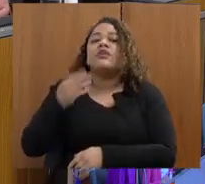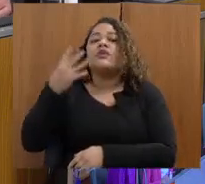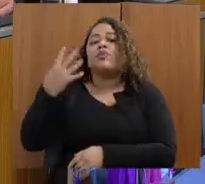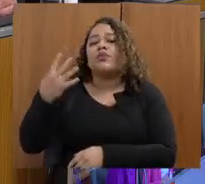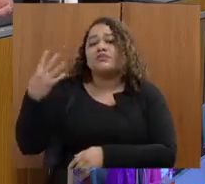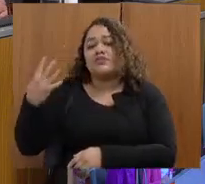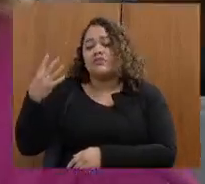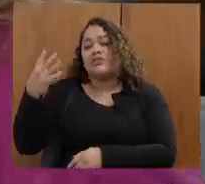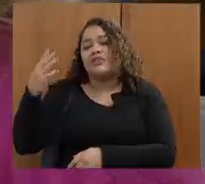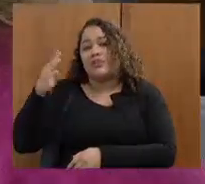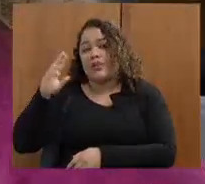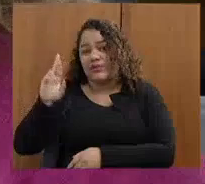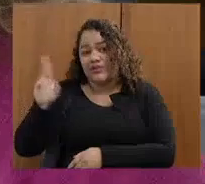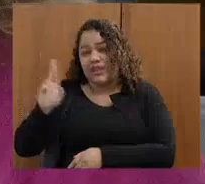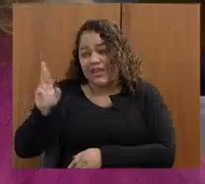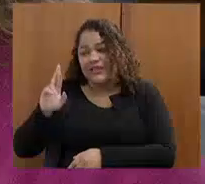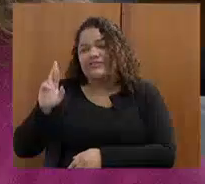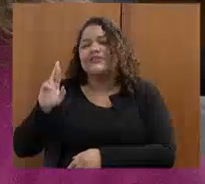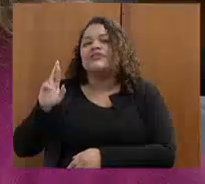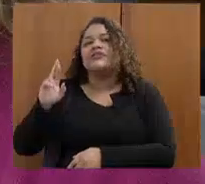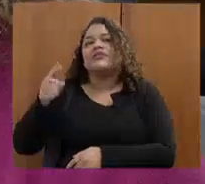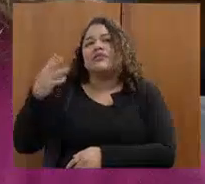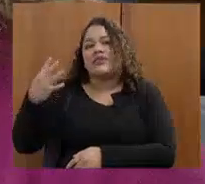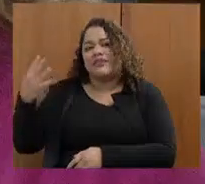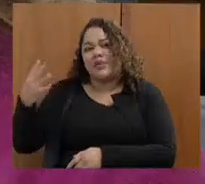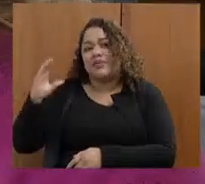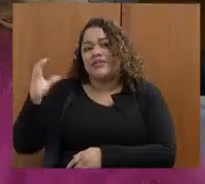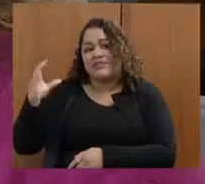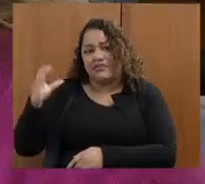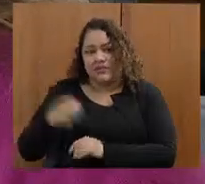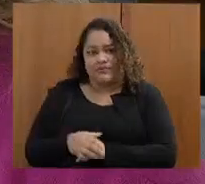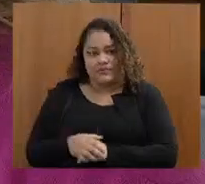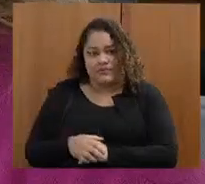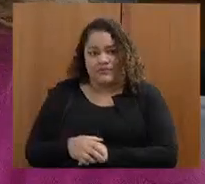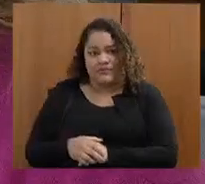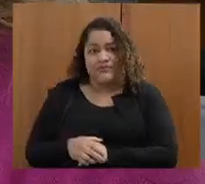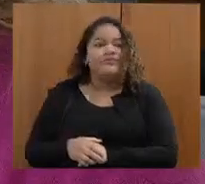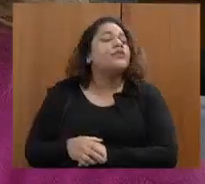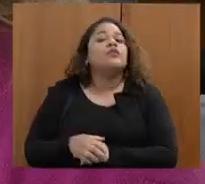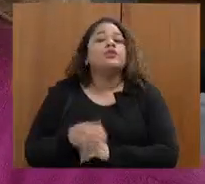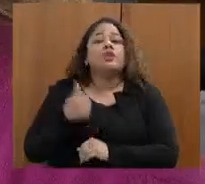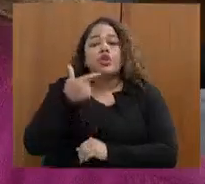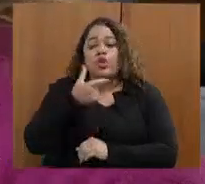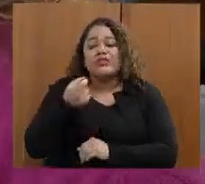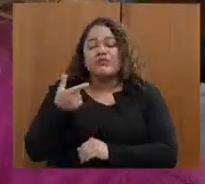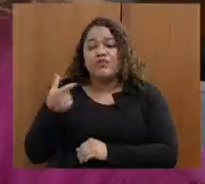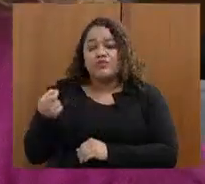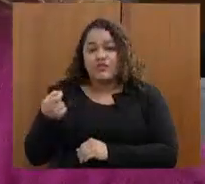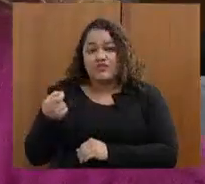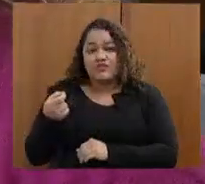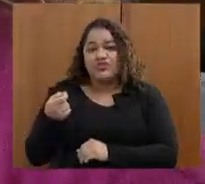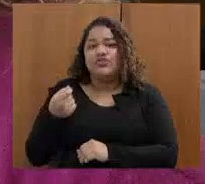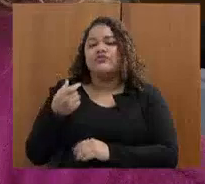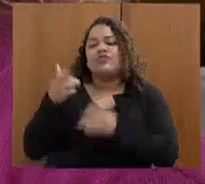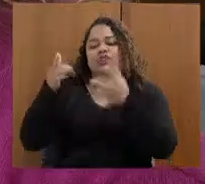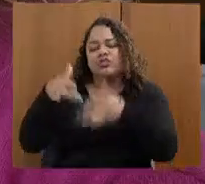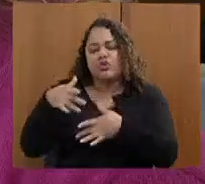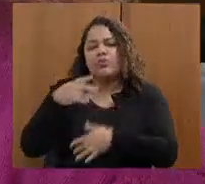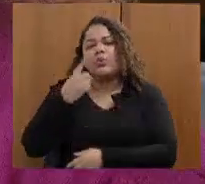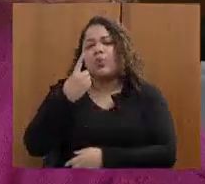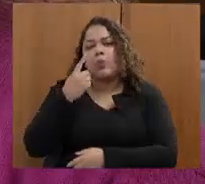933.444,89 vernuzema determinou 2022/2020 com um bilhão